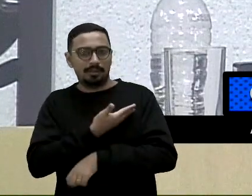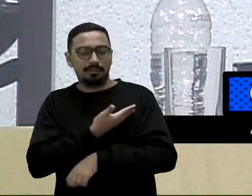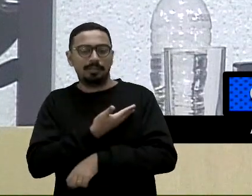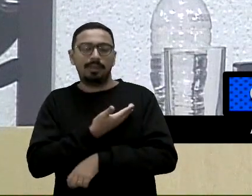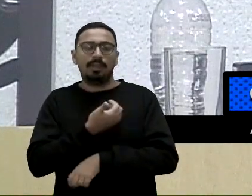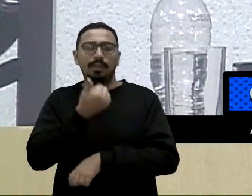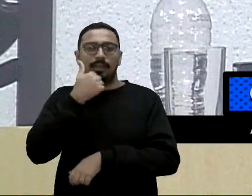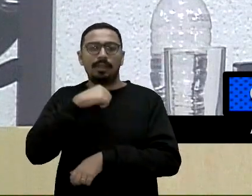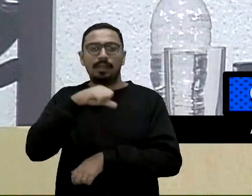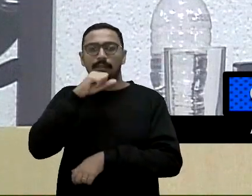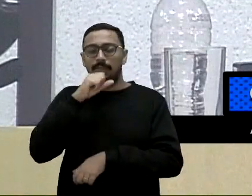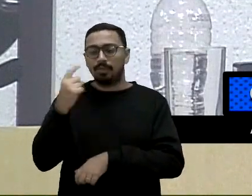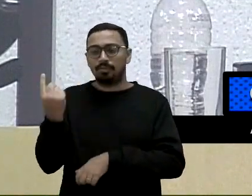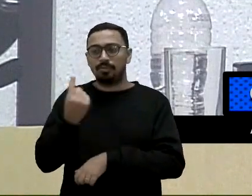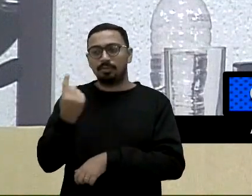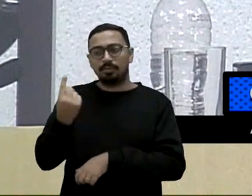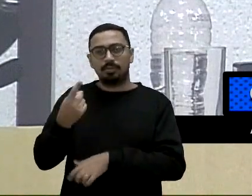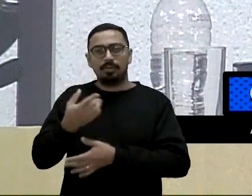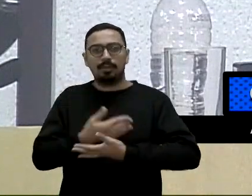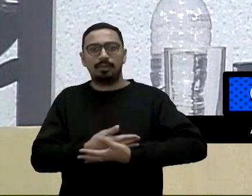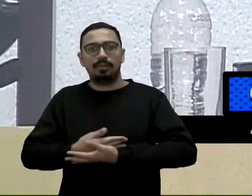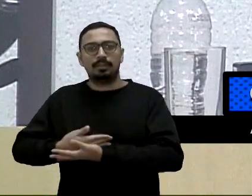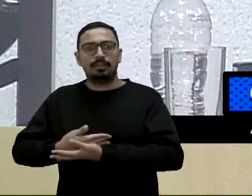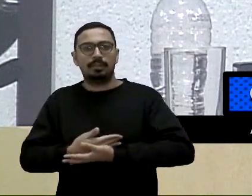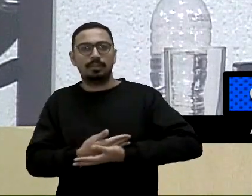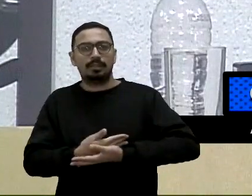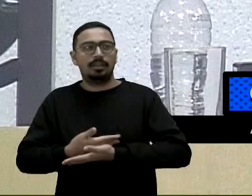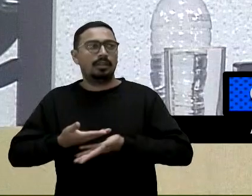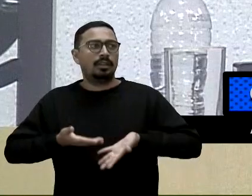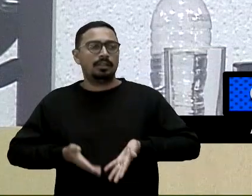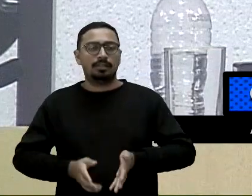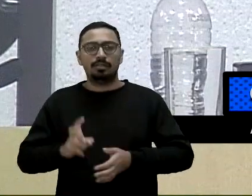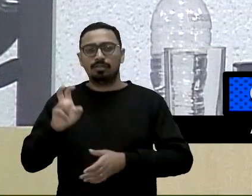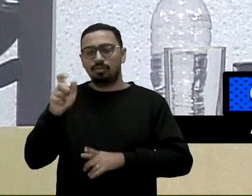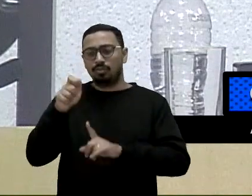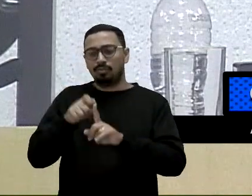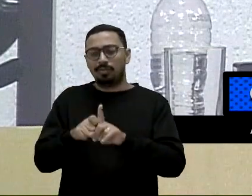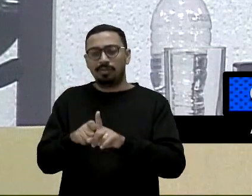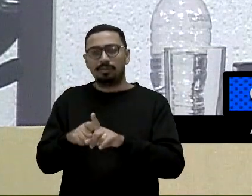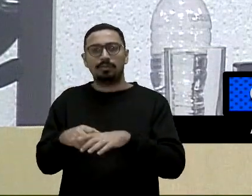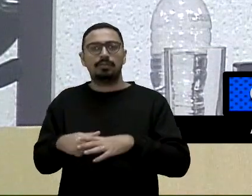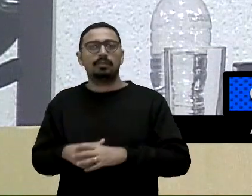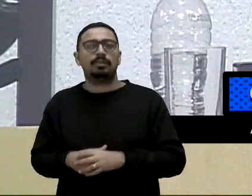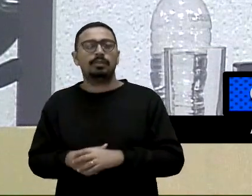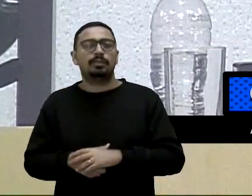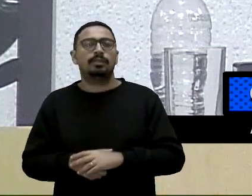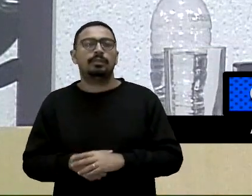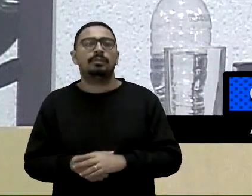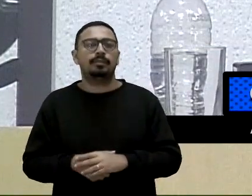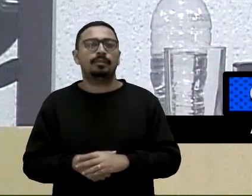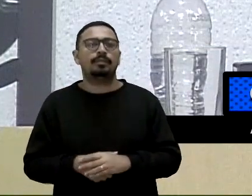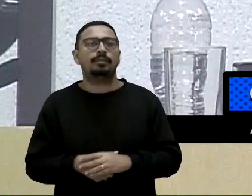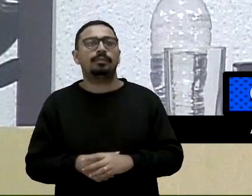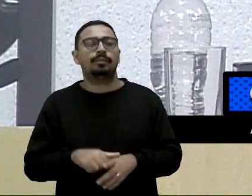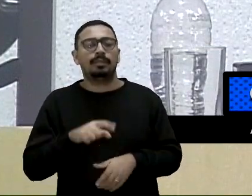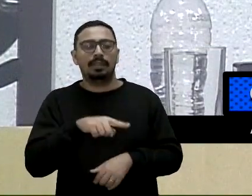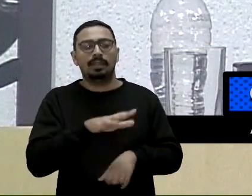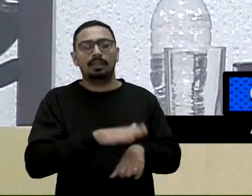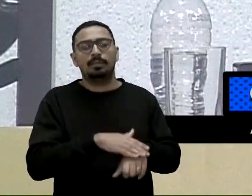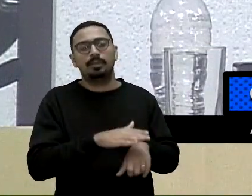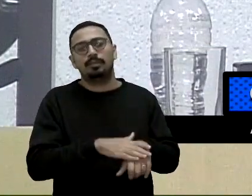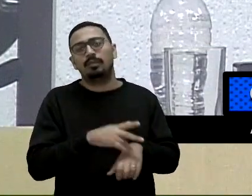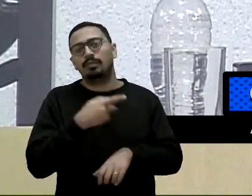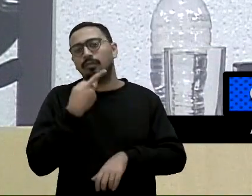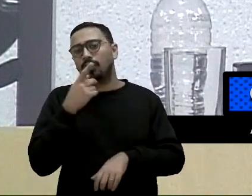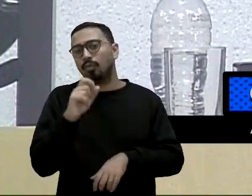que está com um neném que acabou de fazer 5 meses, o Caetano, e... ela relatou, ela